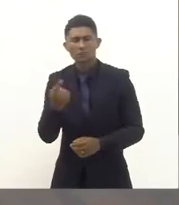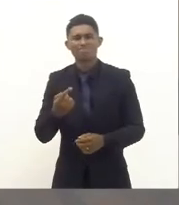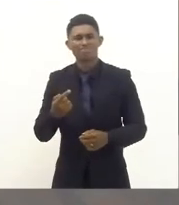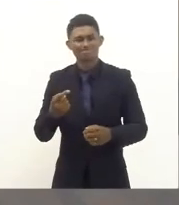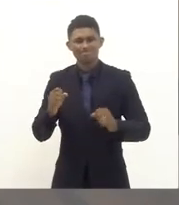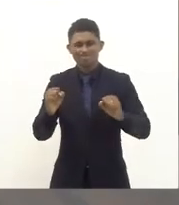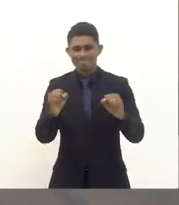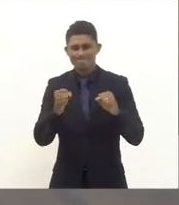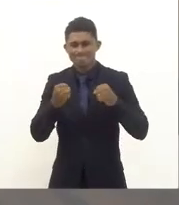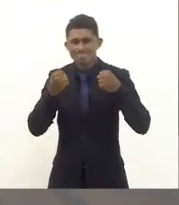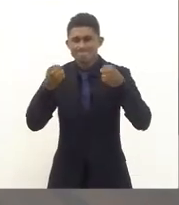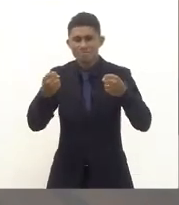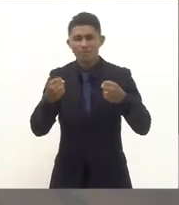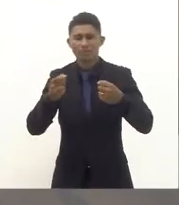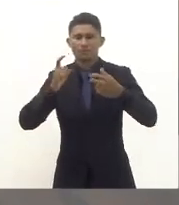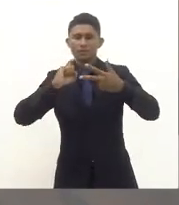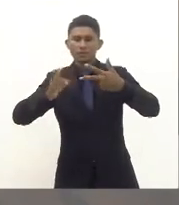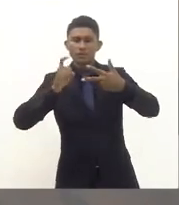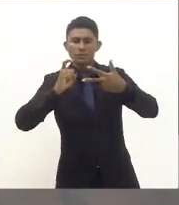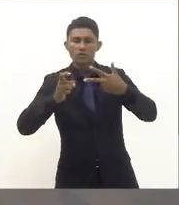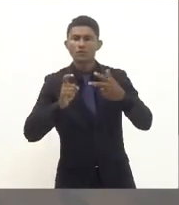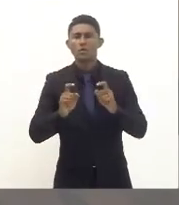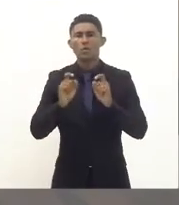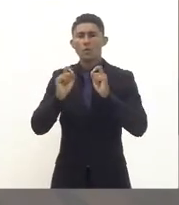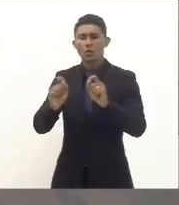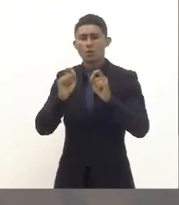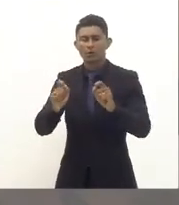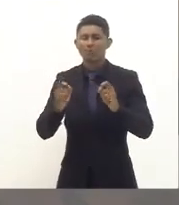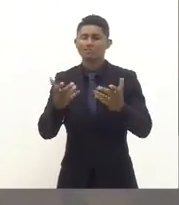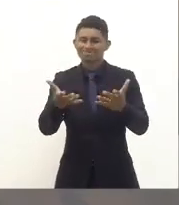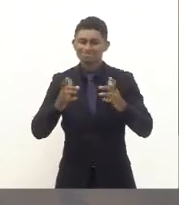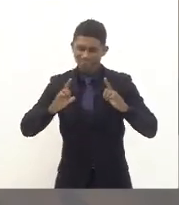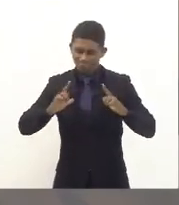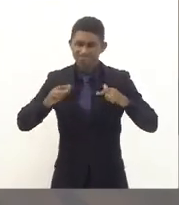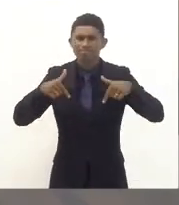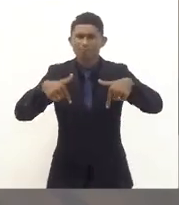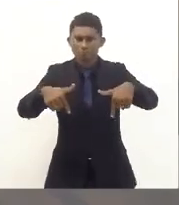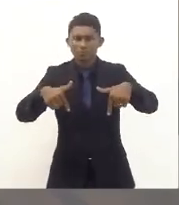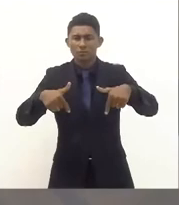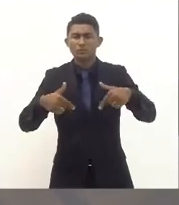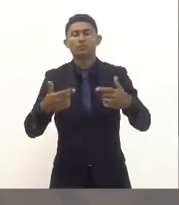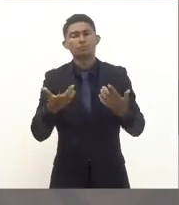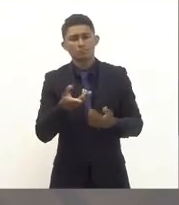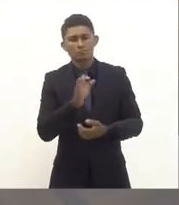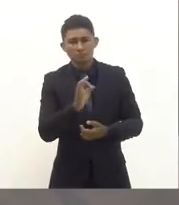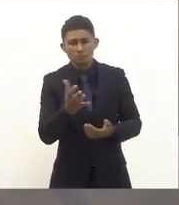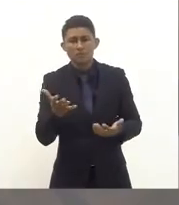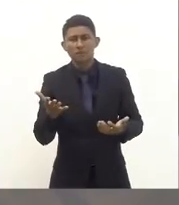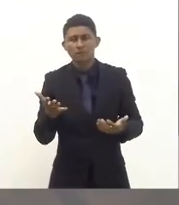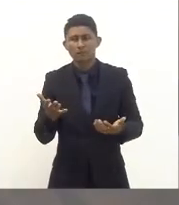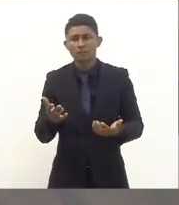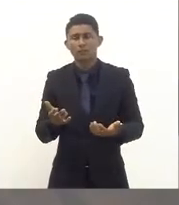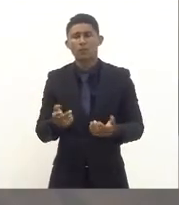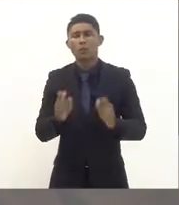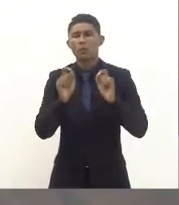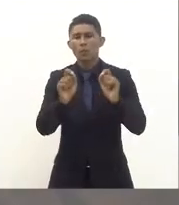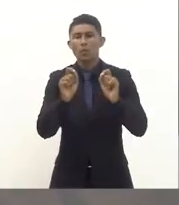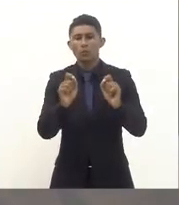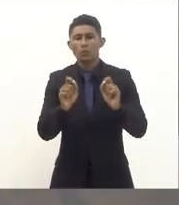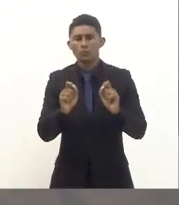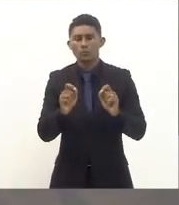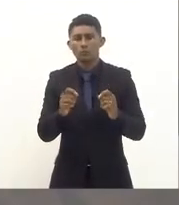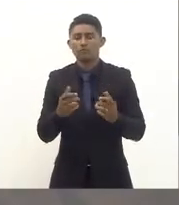ao executivo deste estado de promover ações que sejam efetivas para diminuir